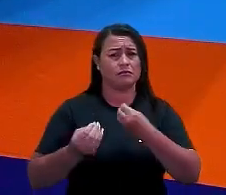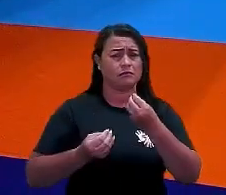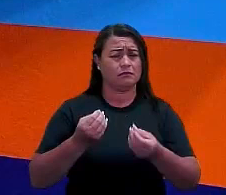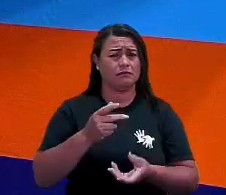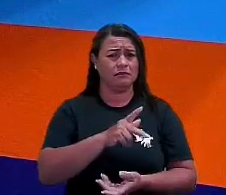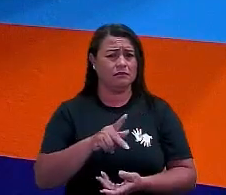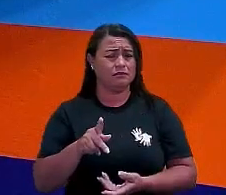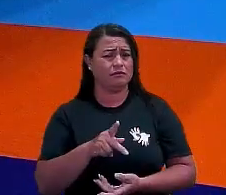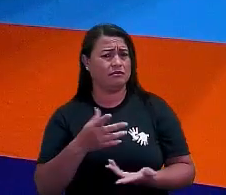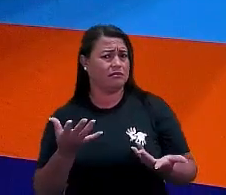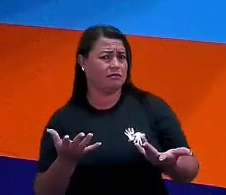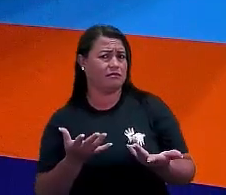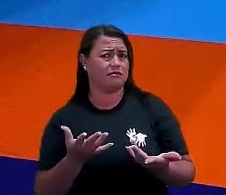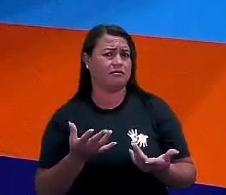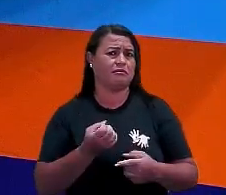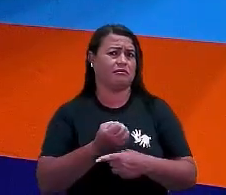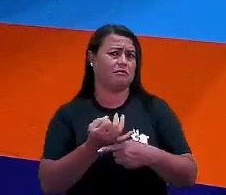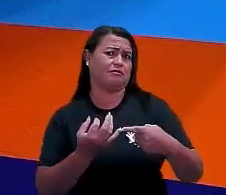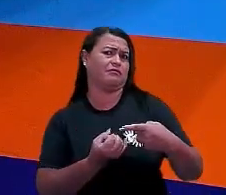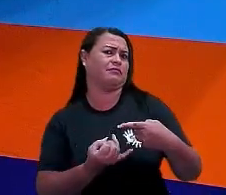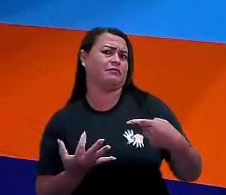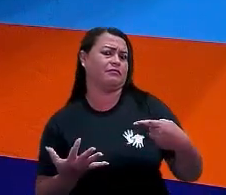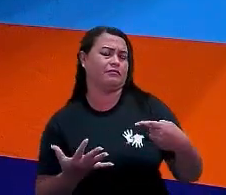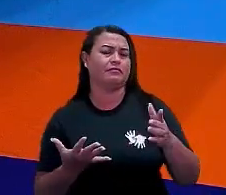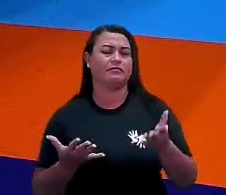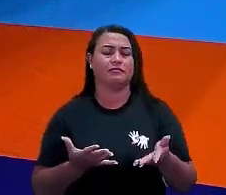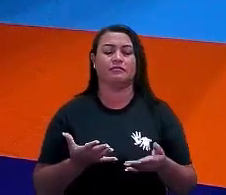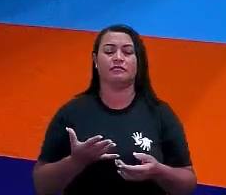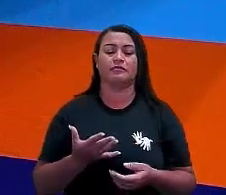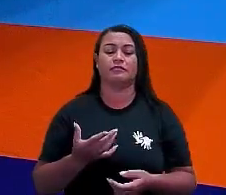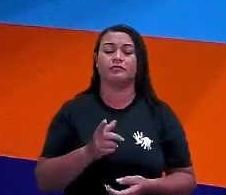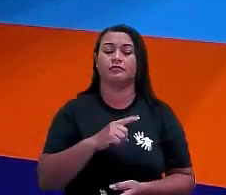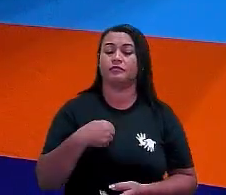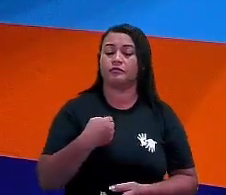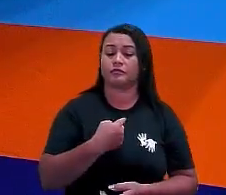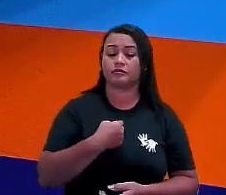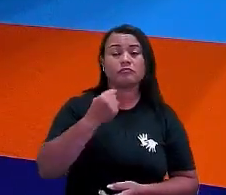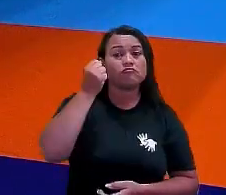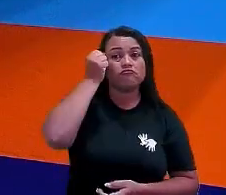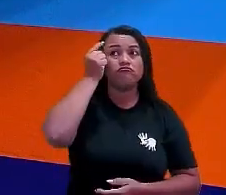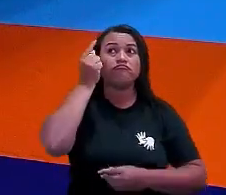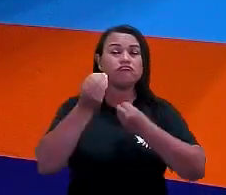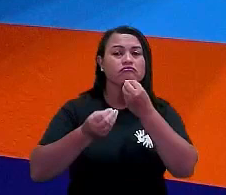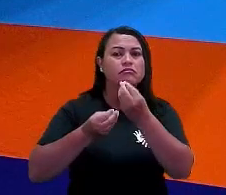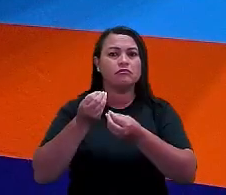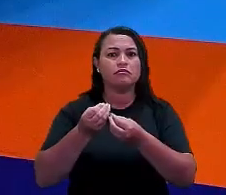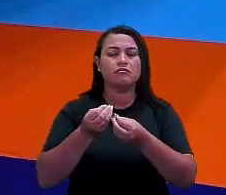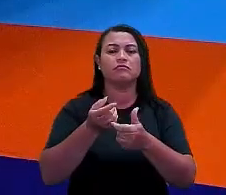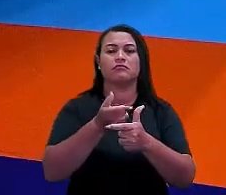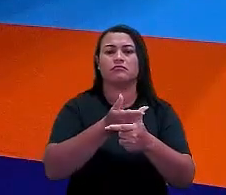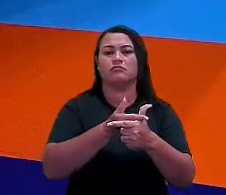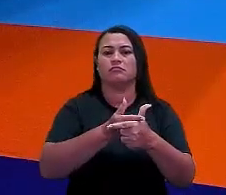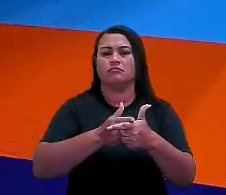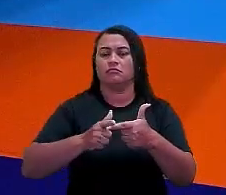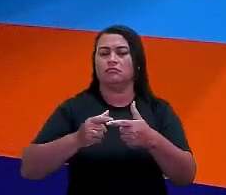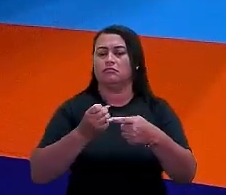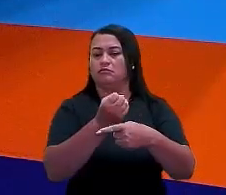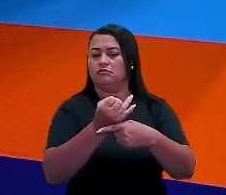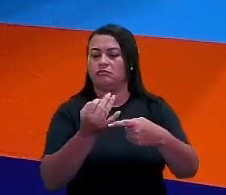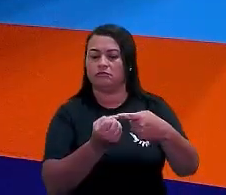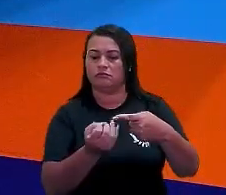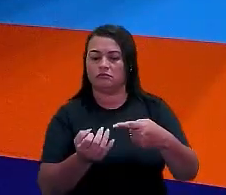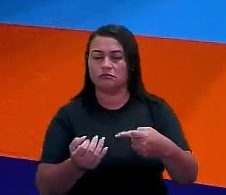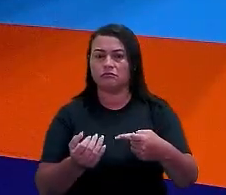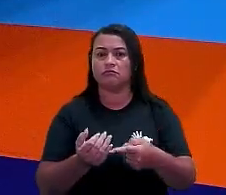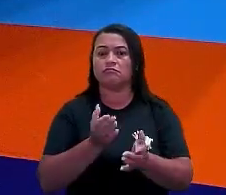assim, professora, a ideia de fração? Bom, nós usamos, né, a fração quando dividimos uma figura em